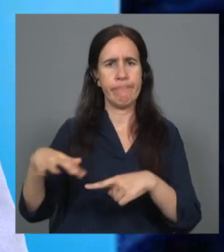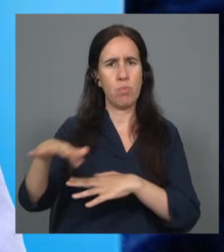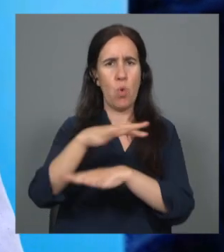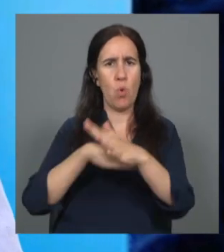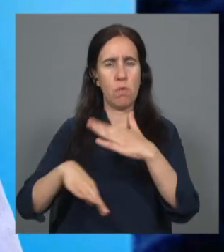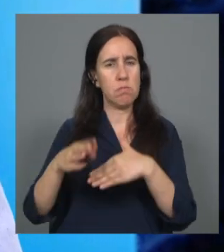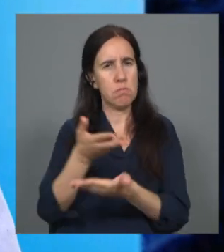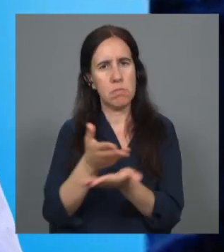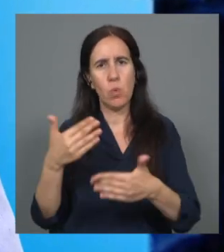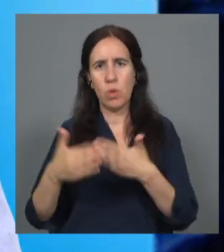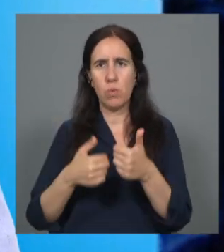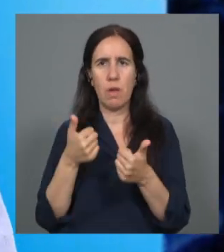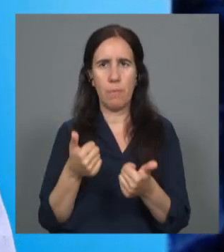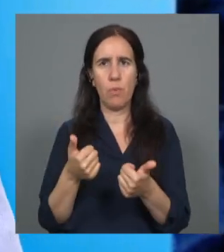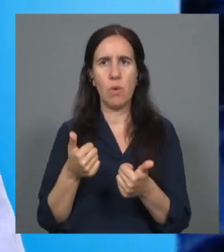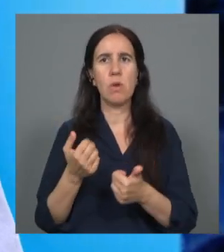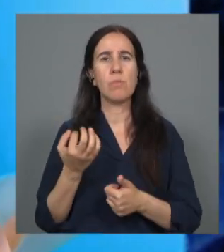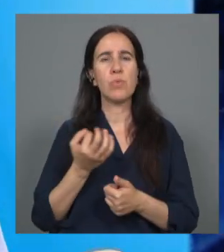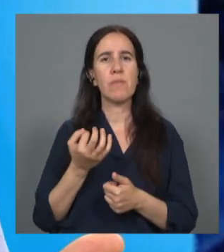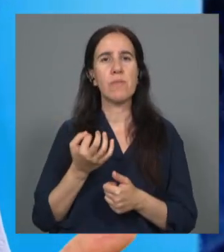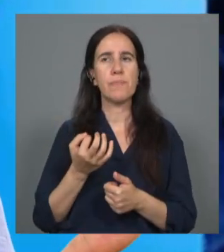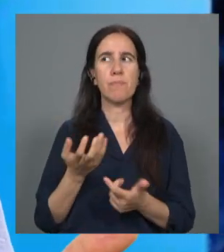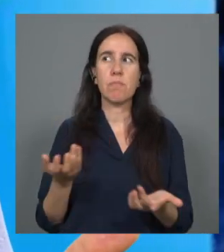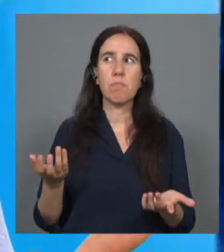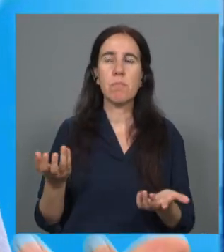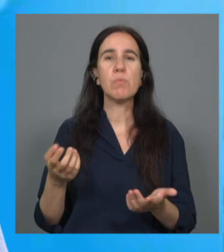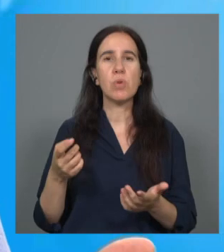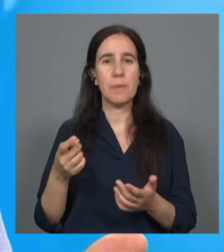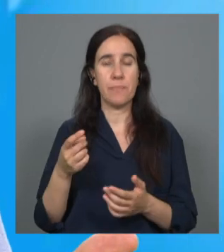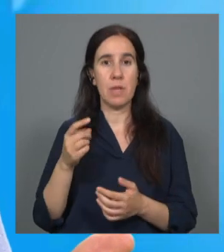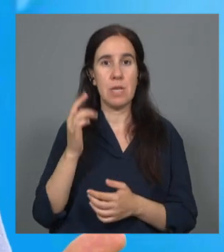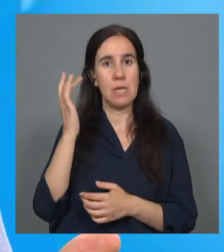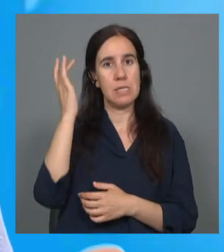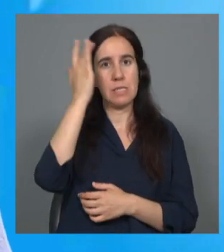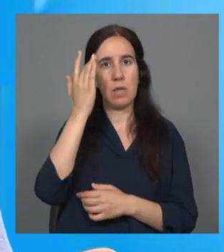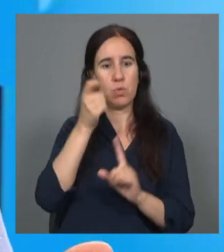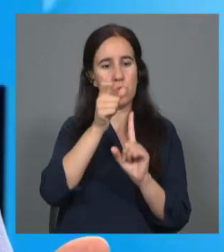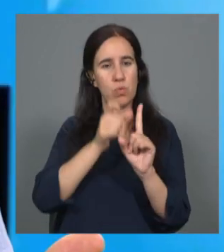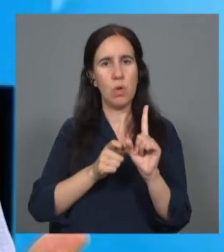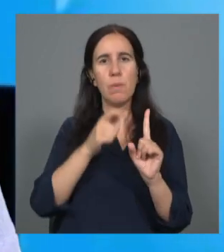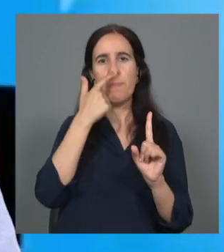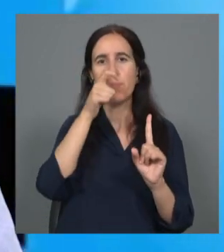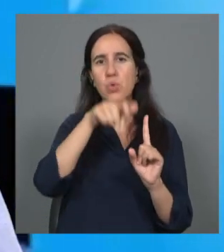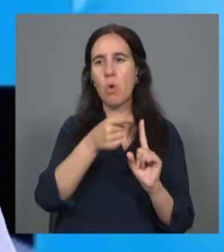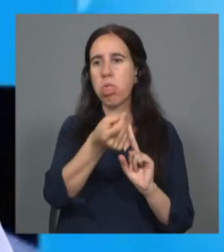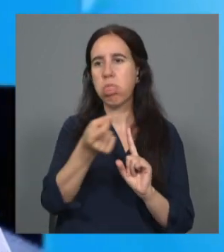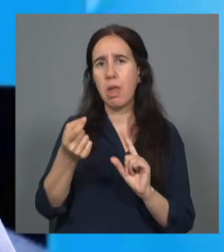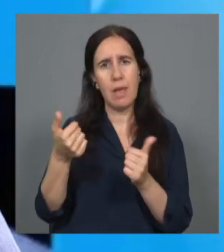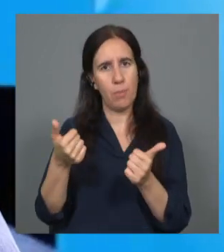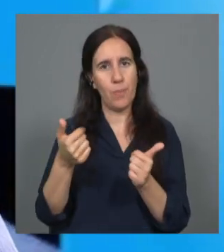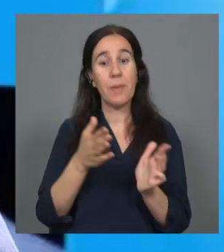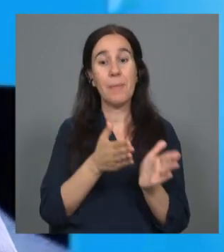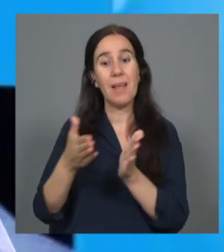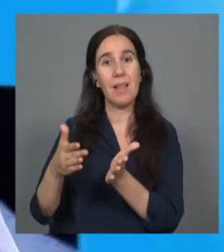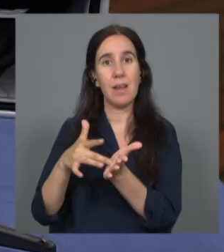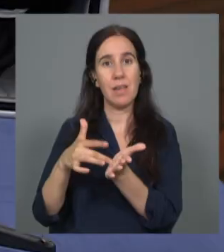bom que continue enraizado, porque, no fundo, temos um santo que é próximo das pessoas, e isso é bom. Mas este livro